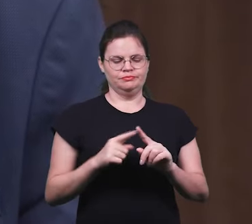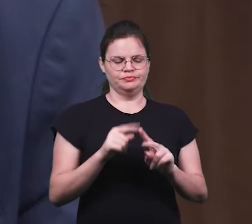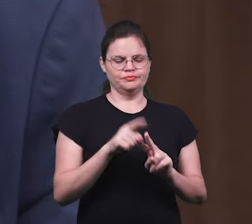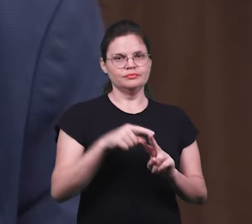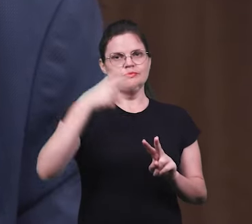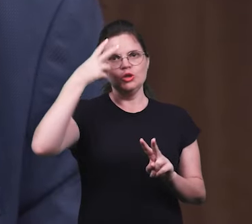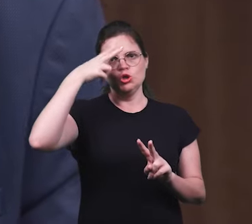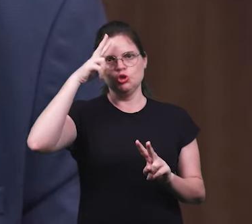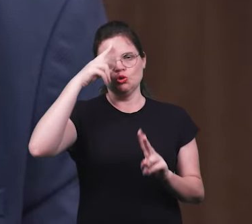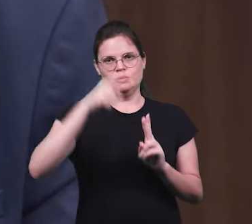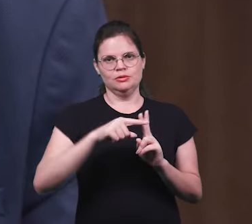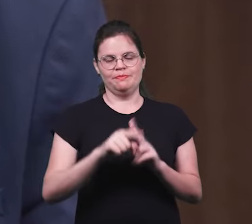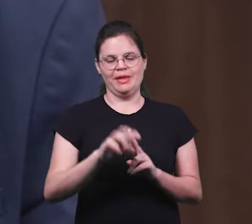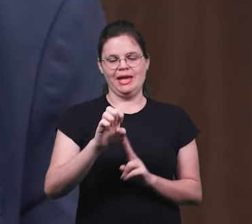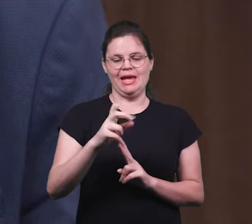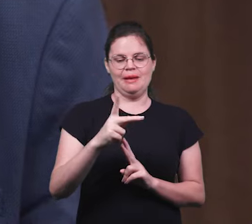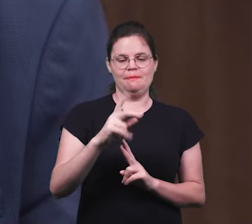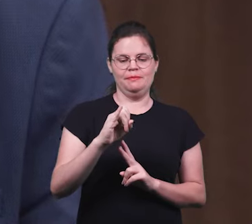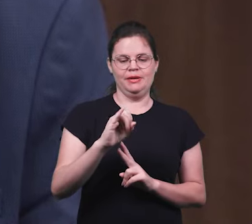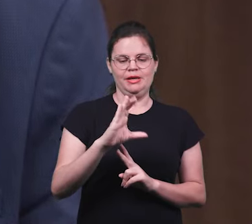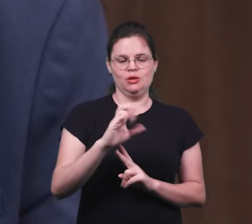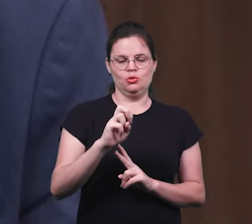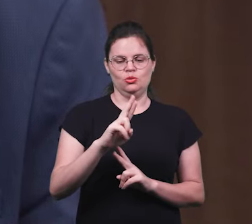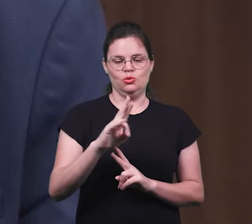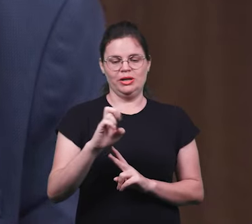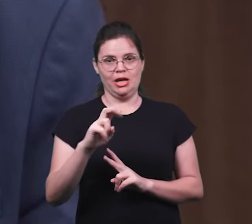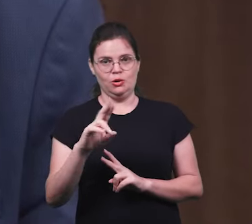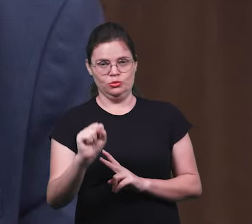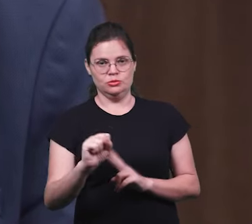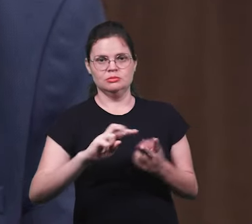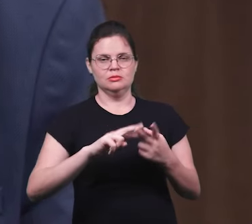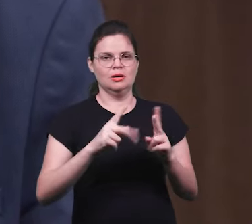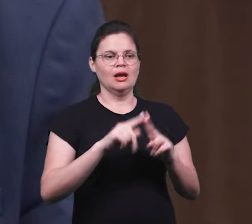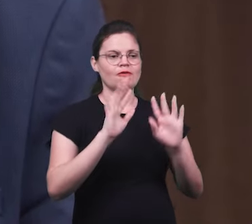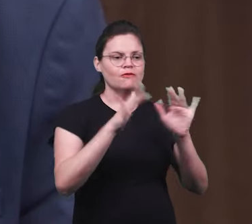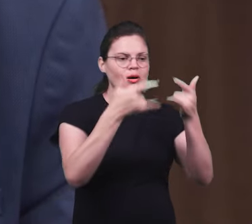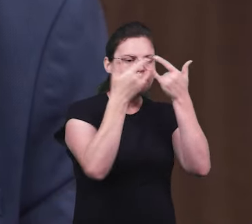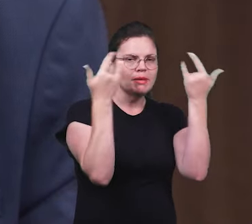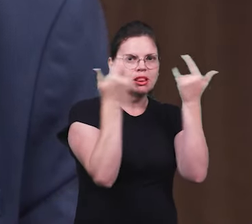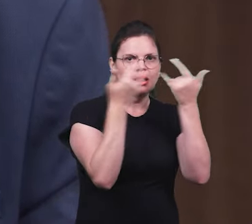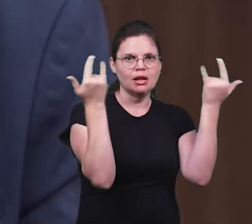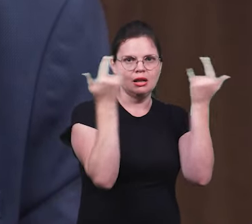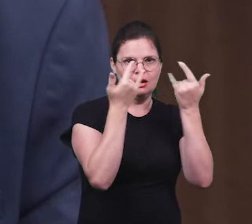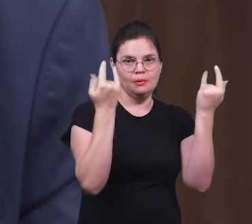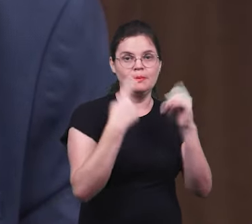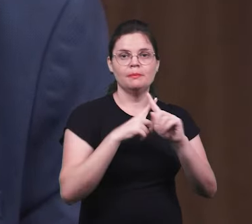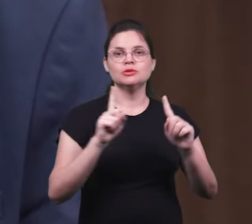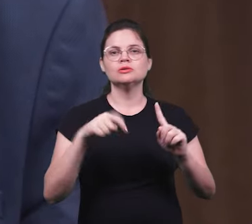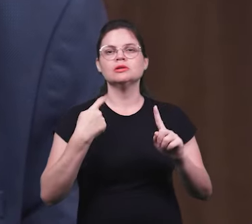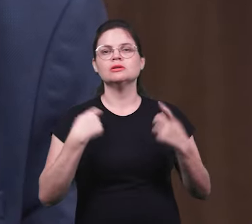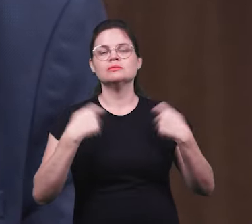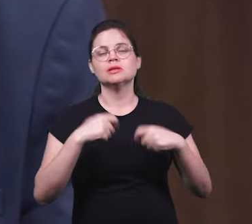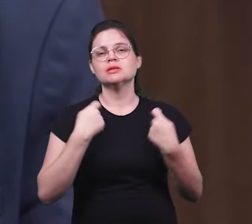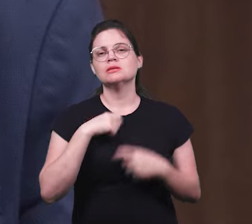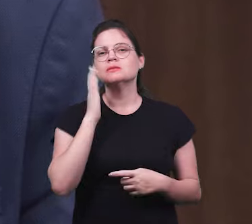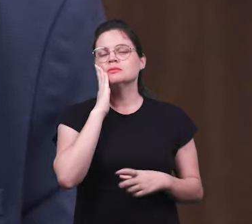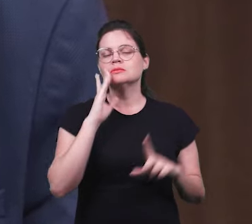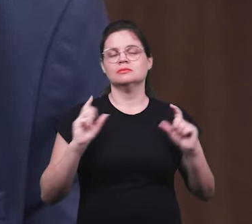são filósofos muito materialistas, né? O negócio deles é materialista mesmo. Agora, uma coisa é certa, aqui o que a gente pode